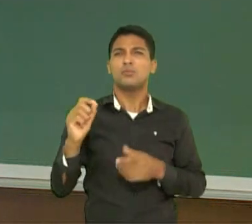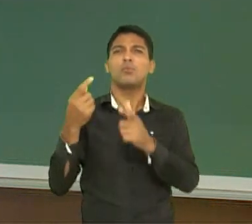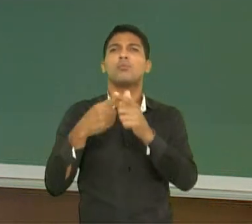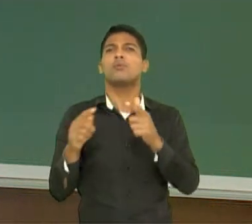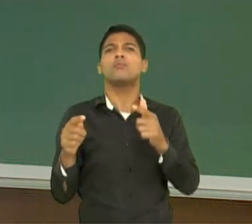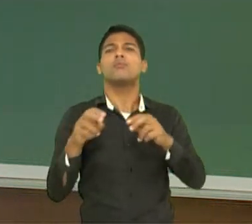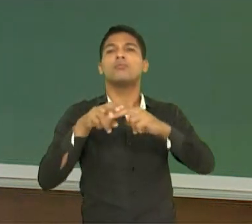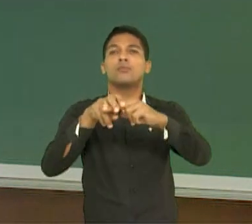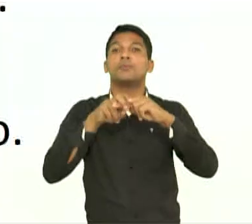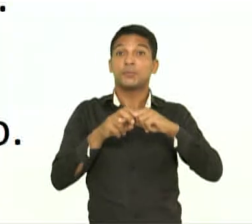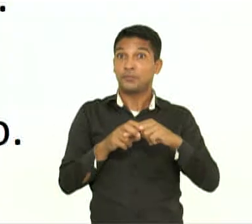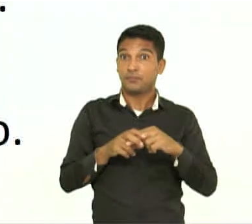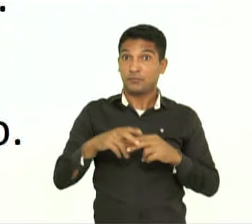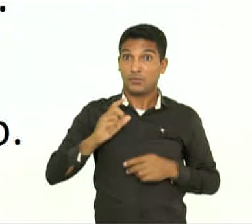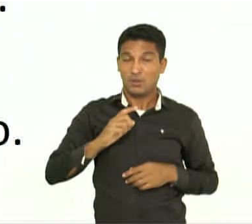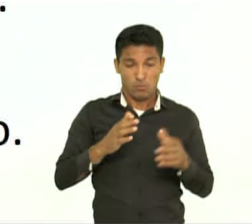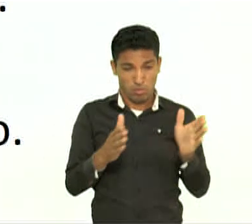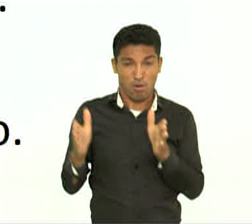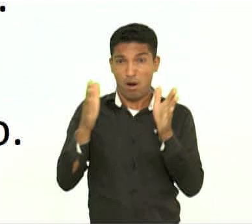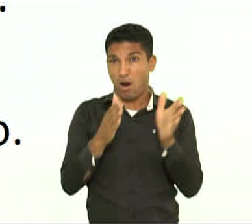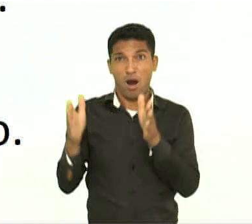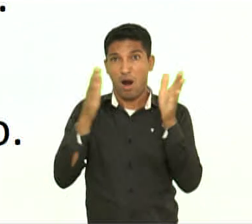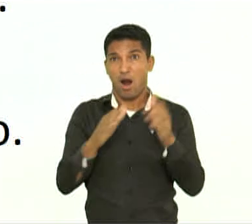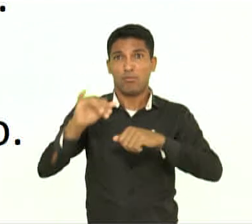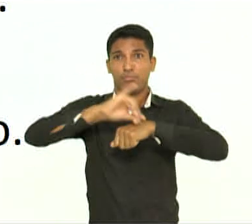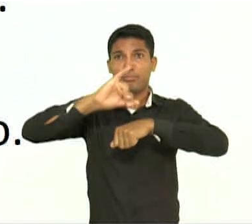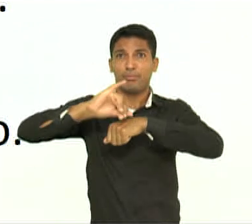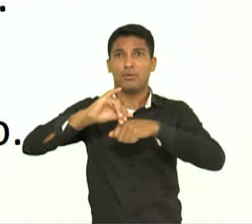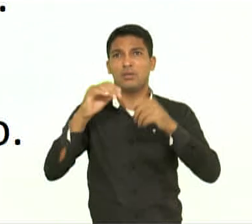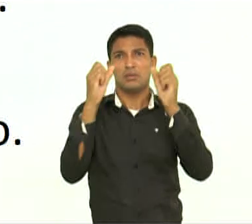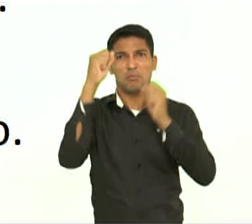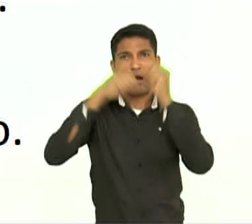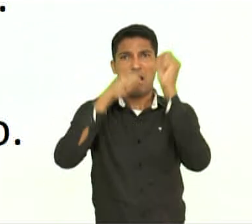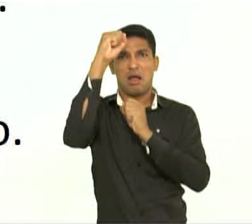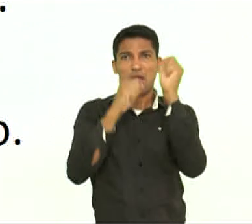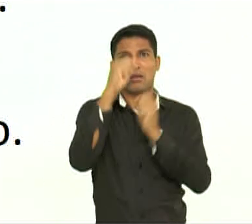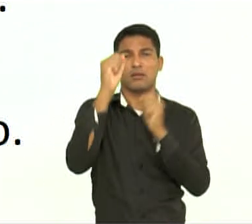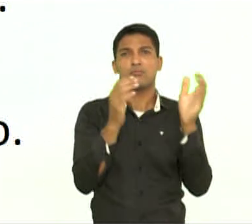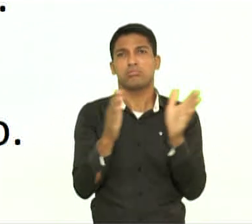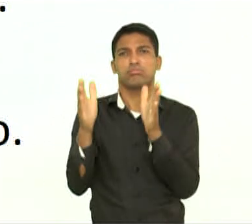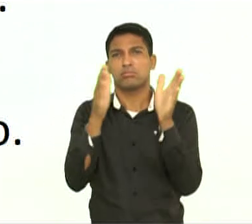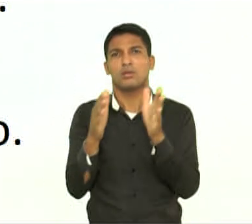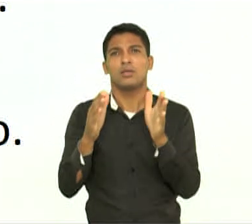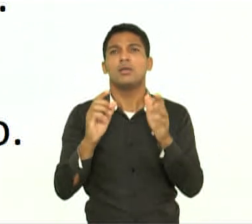tudo isso? Então, por isso, é preciso criar um modelo de produção